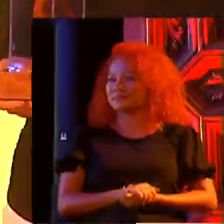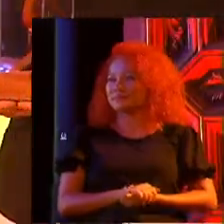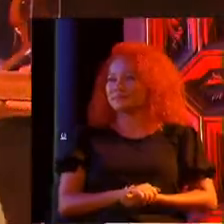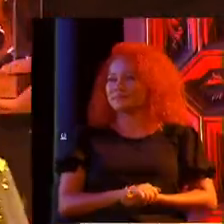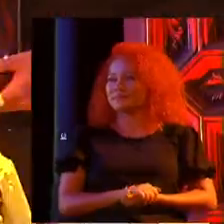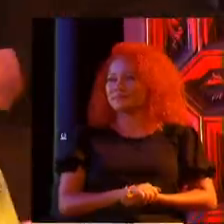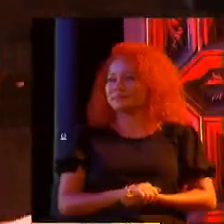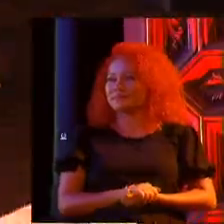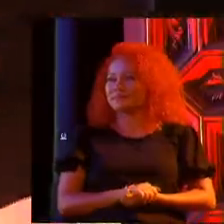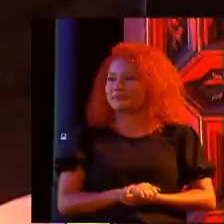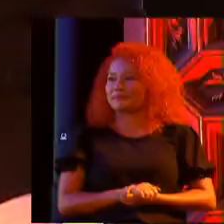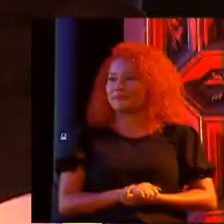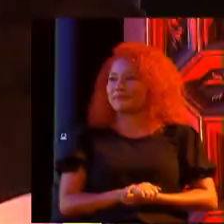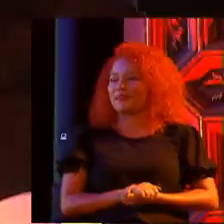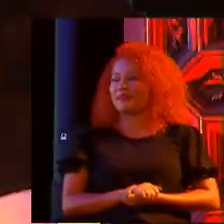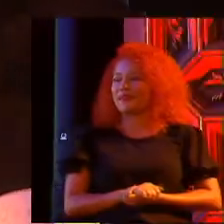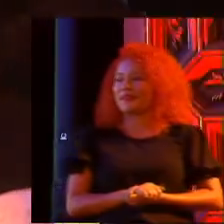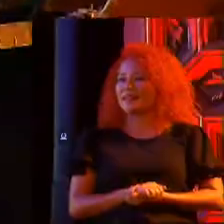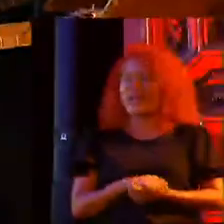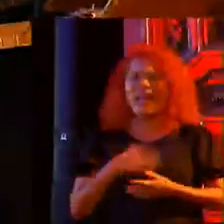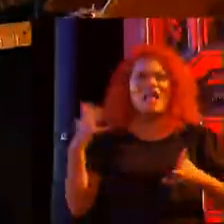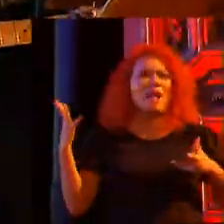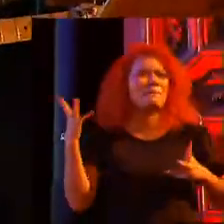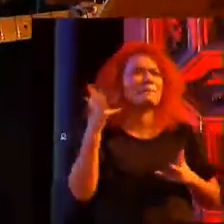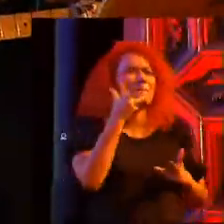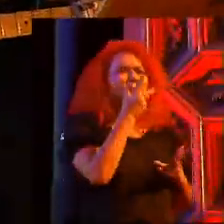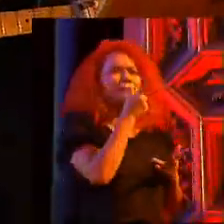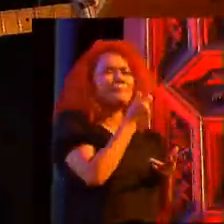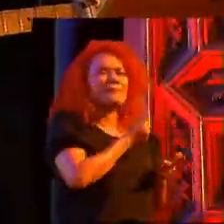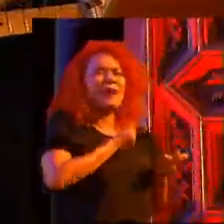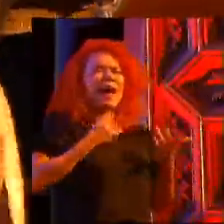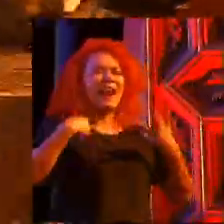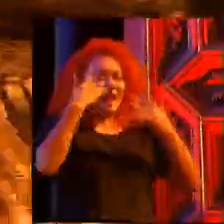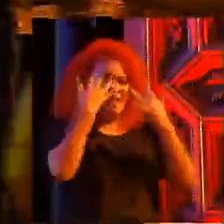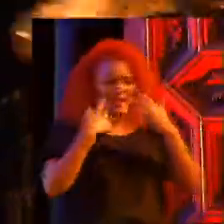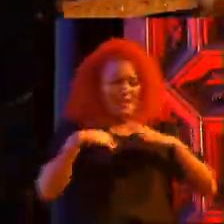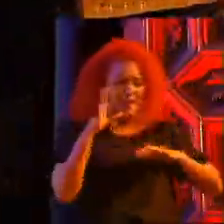Só as maravilhosas consideradas, trabalhadas no brilho!